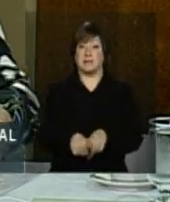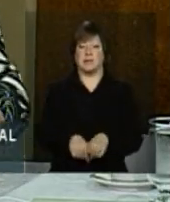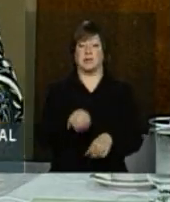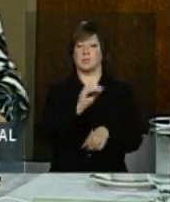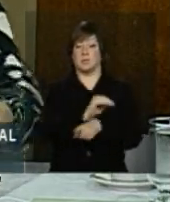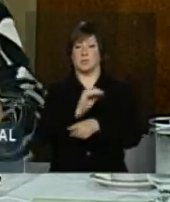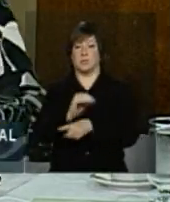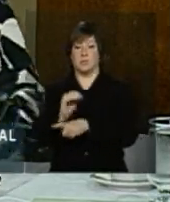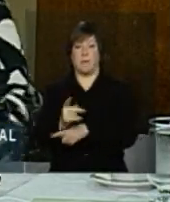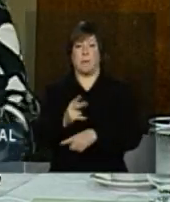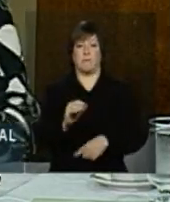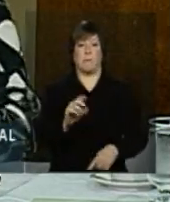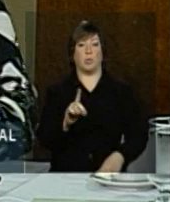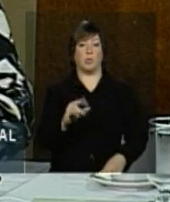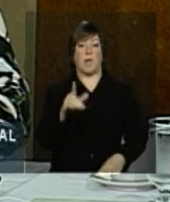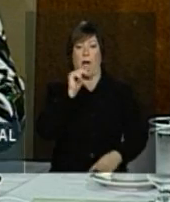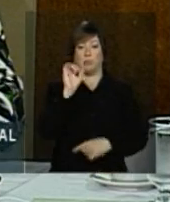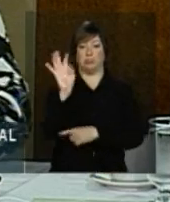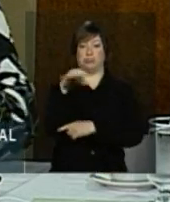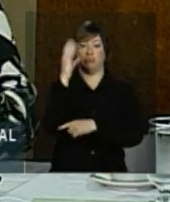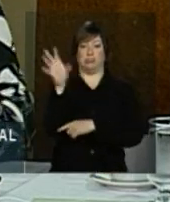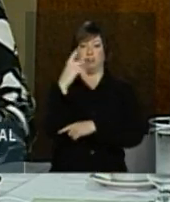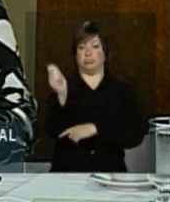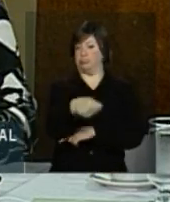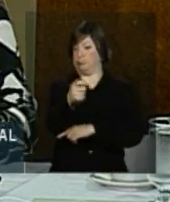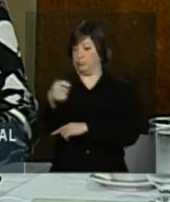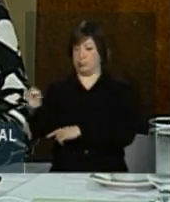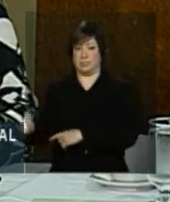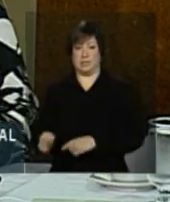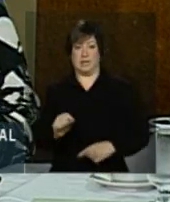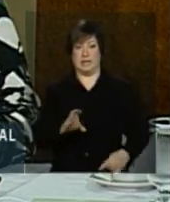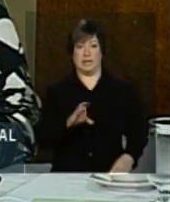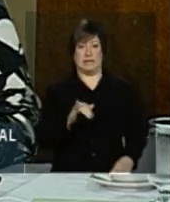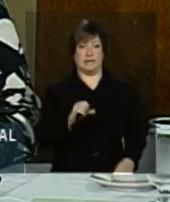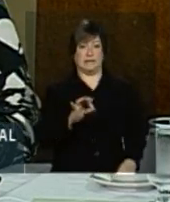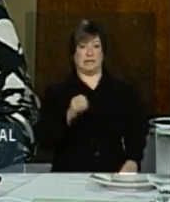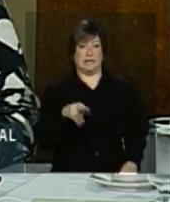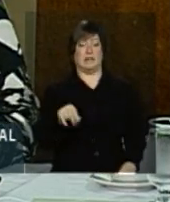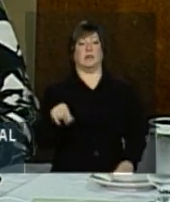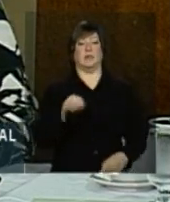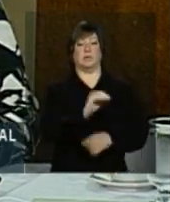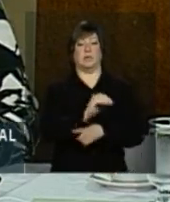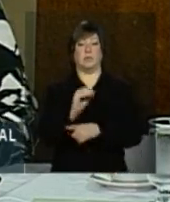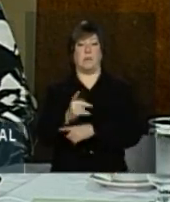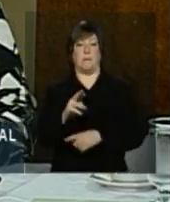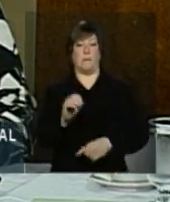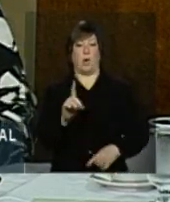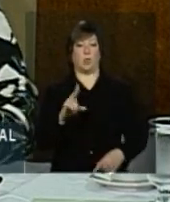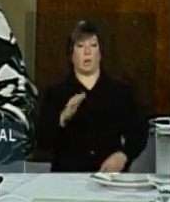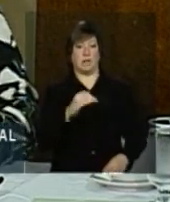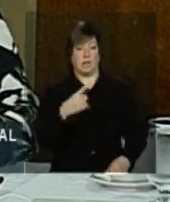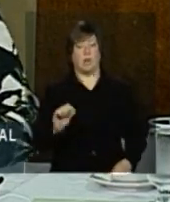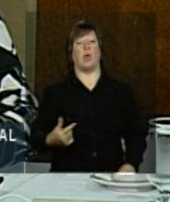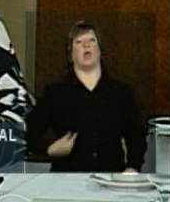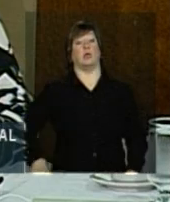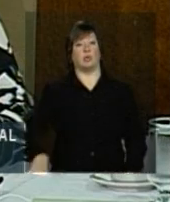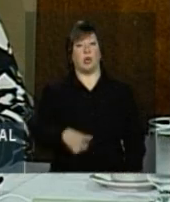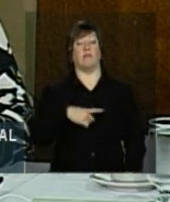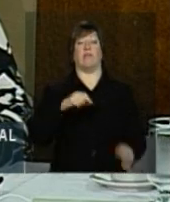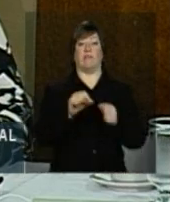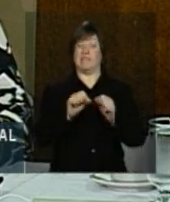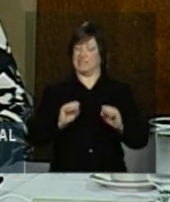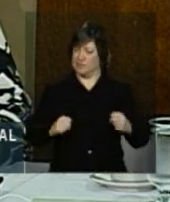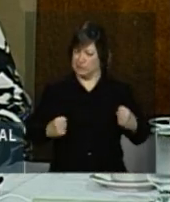manutenção da produção com as cisternas de de eh com as cisternas de produção nós estamos fazendo um